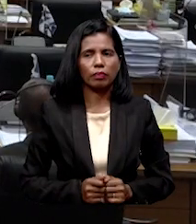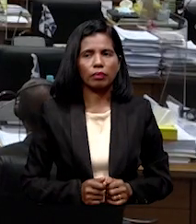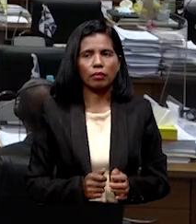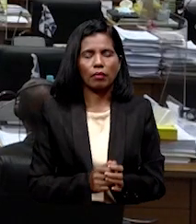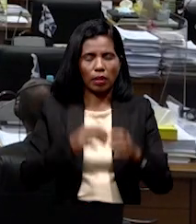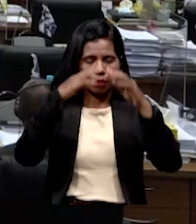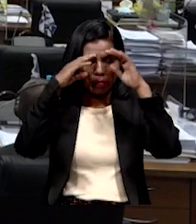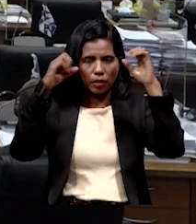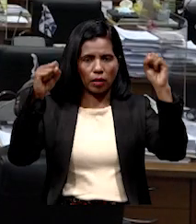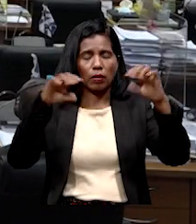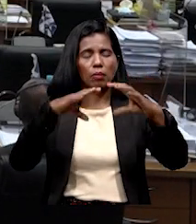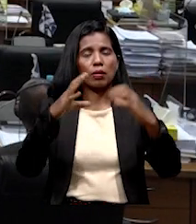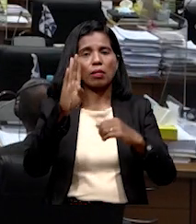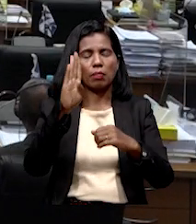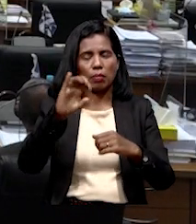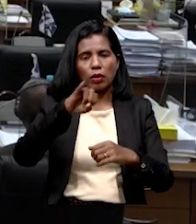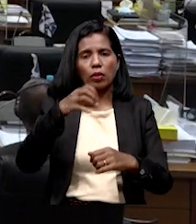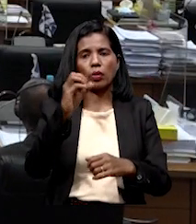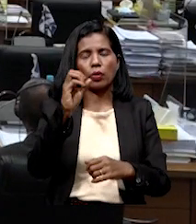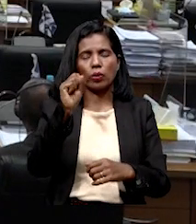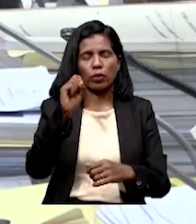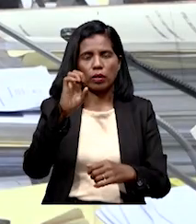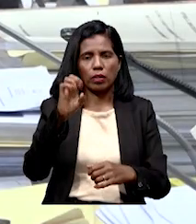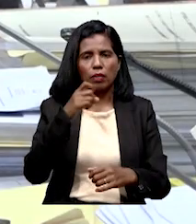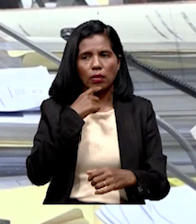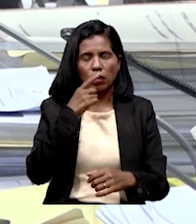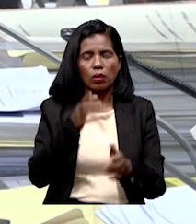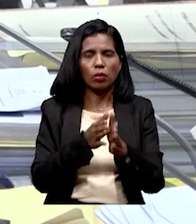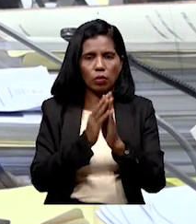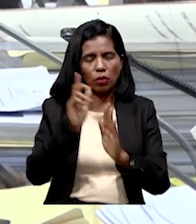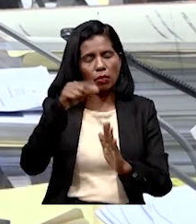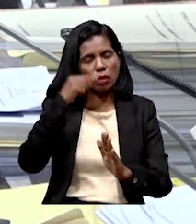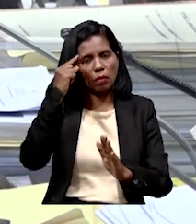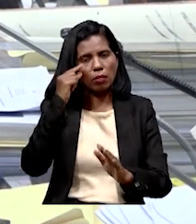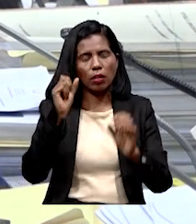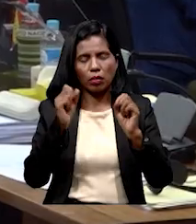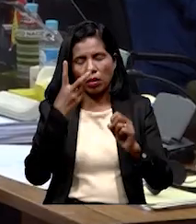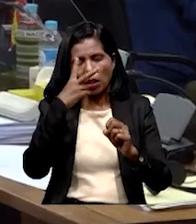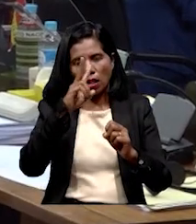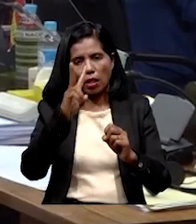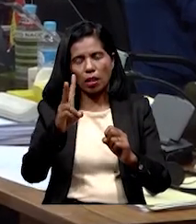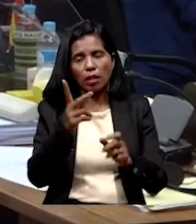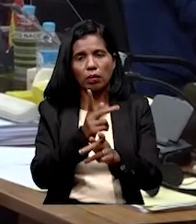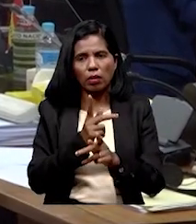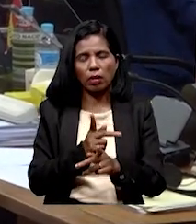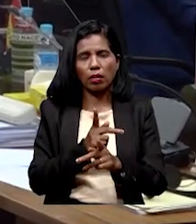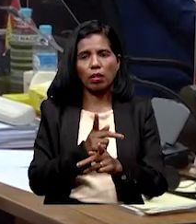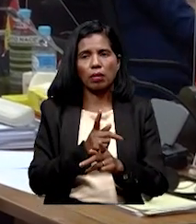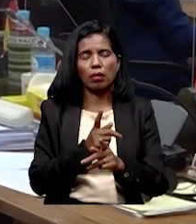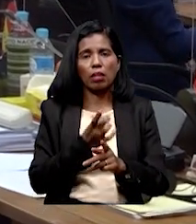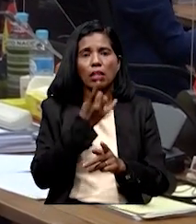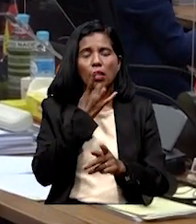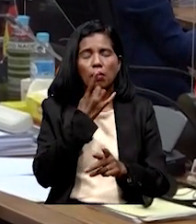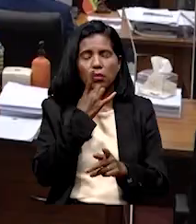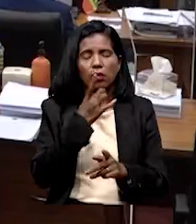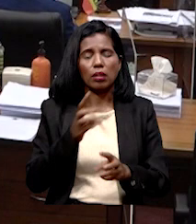Presidente da Comissão B, José Agostinho Chiqueira Somocho, russo governo, ato controlo de dia sinais trânsito sira,